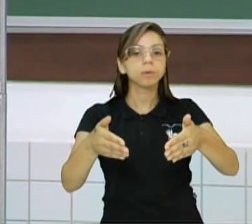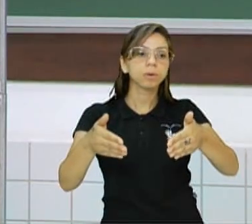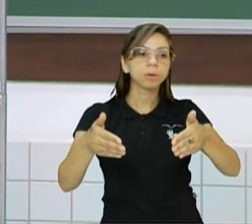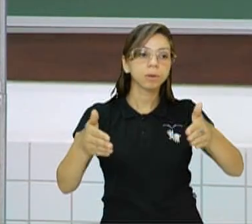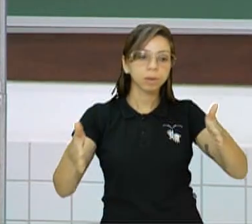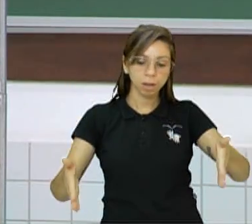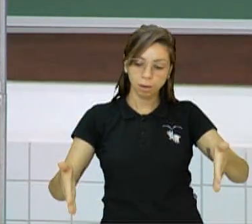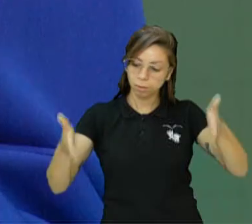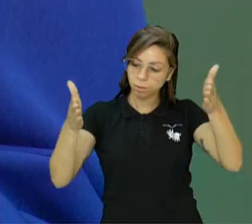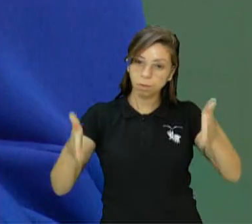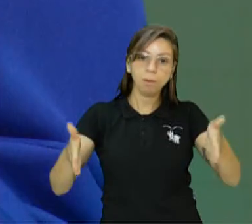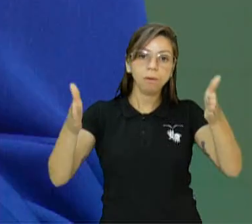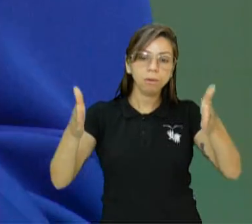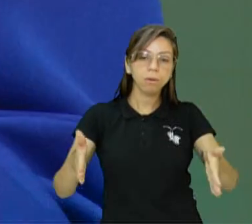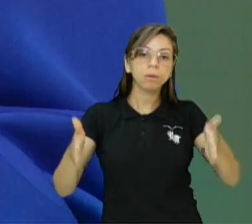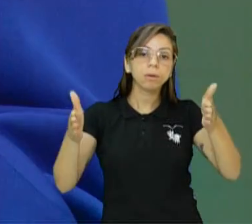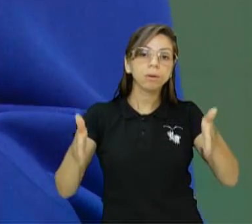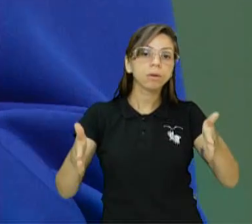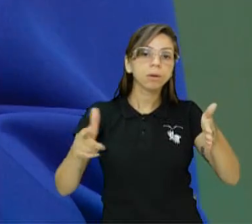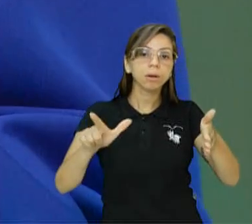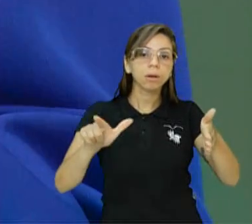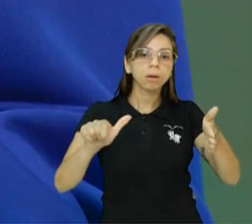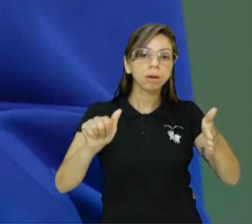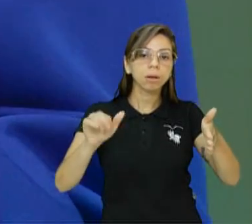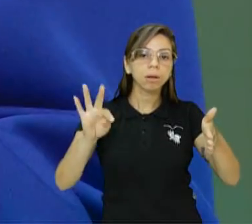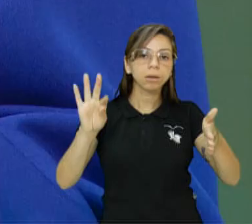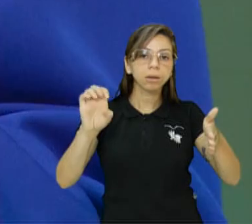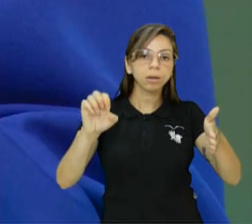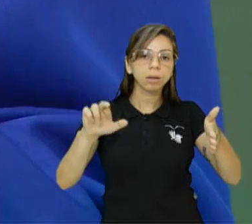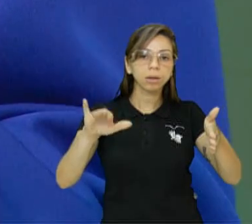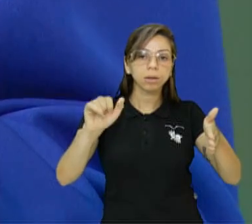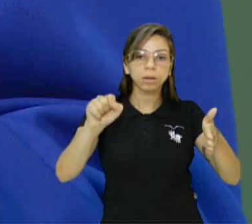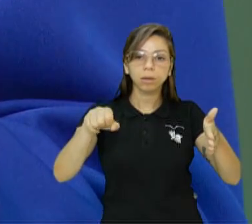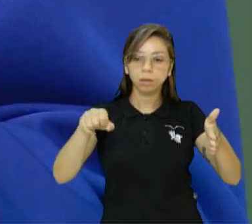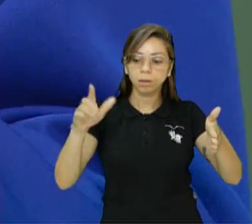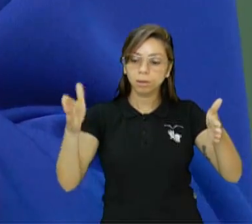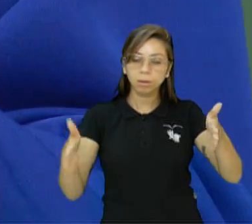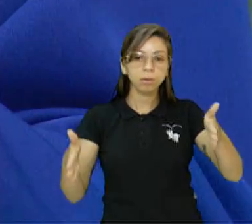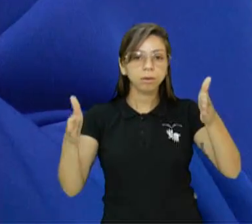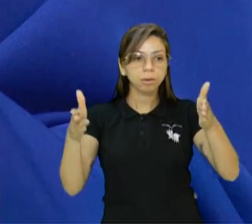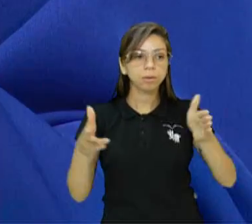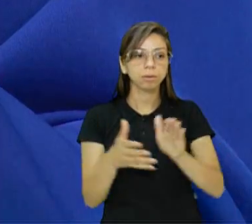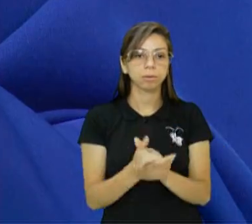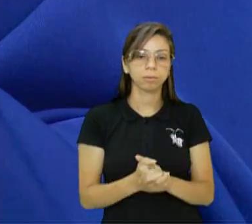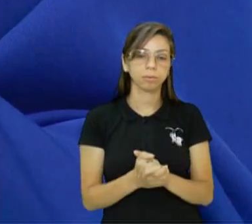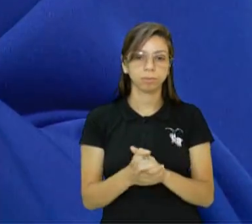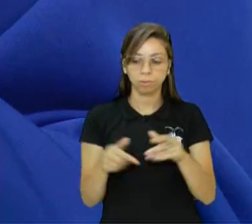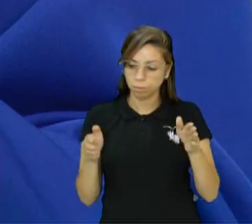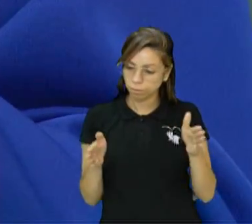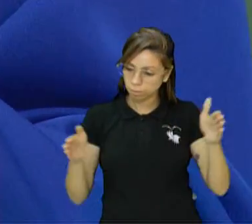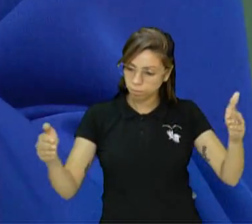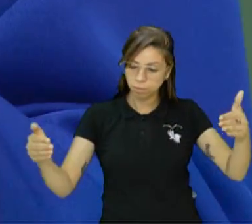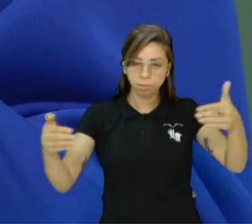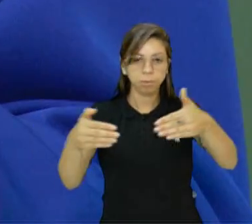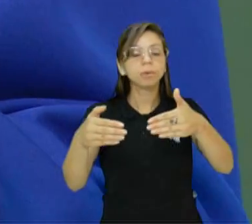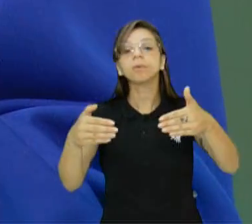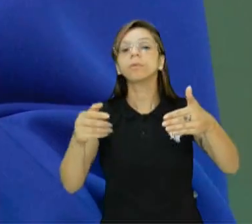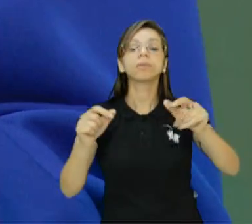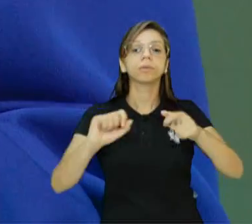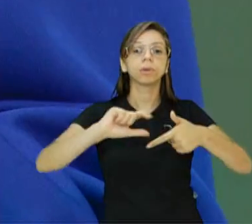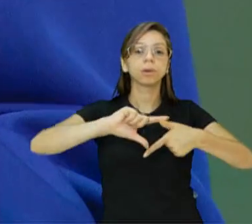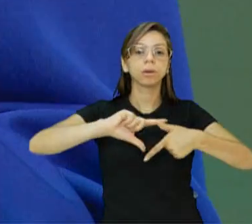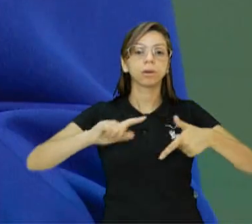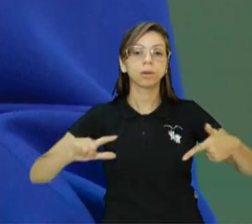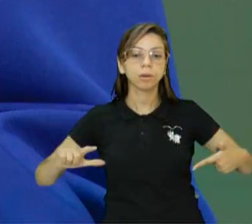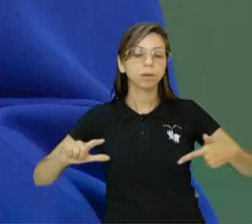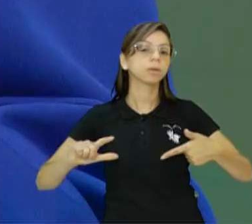faces laterais? Então, aqui, quem é a forma que está, qual é a forma que